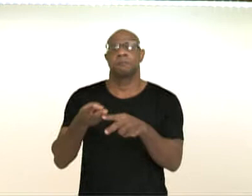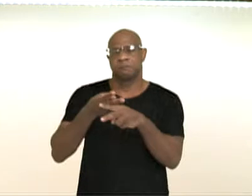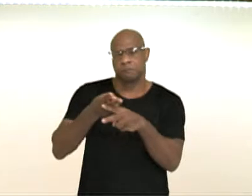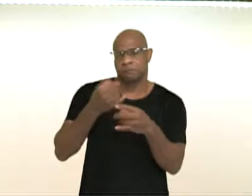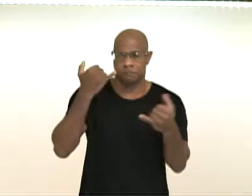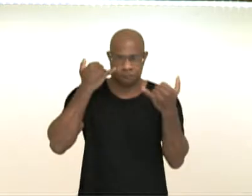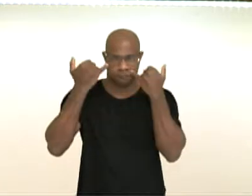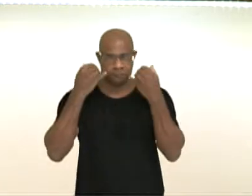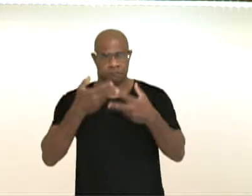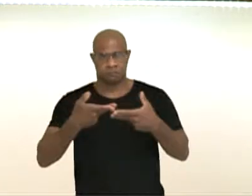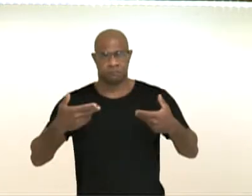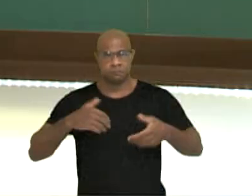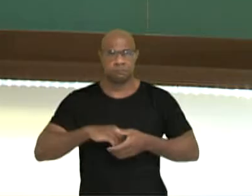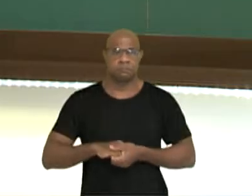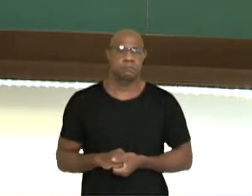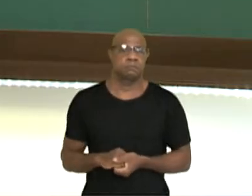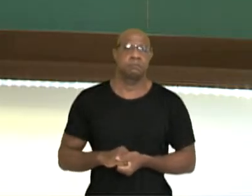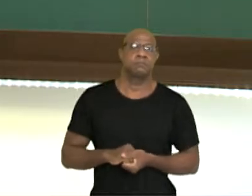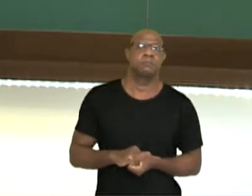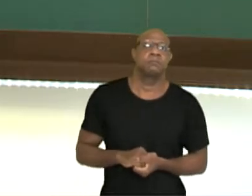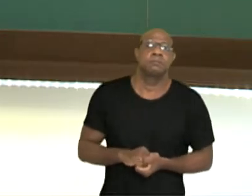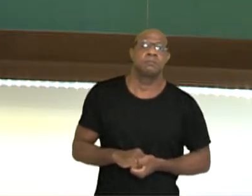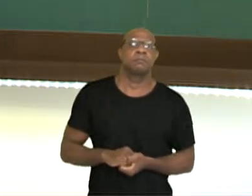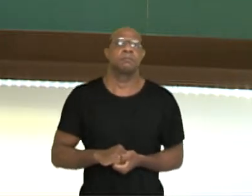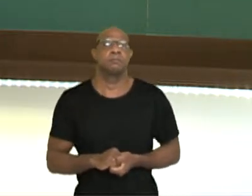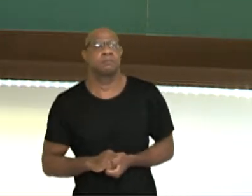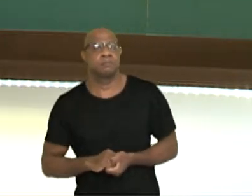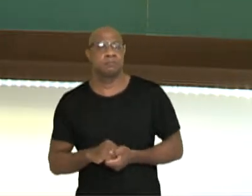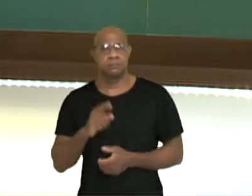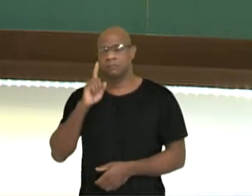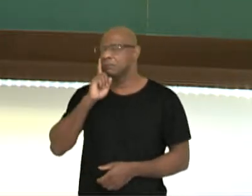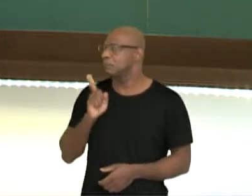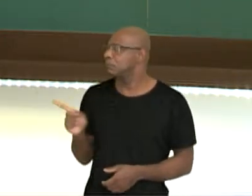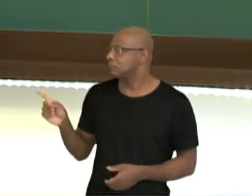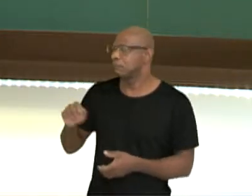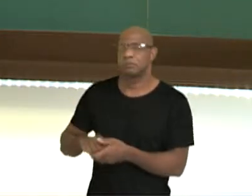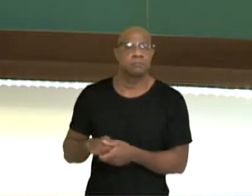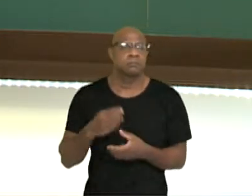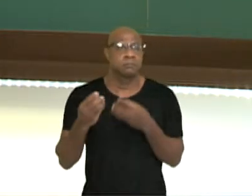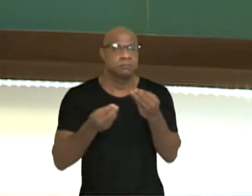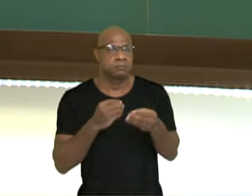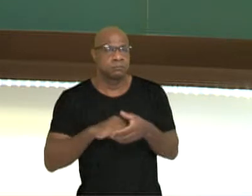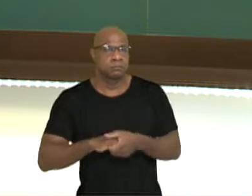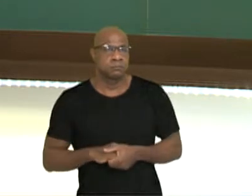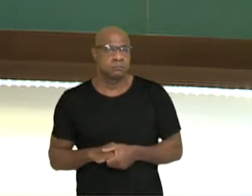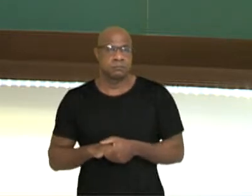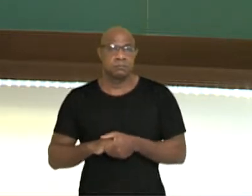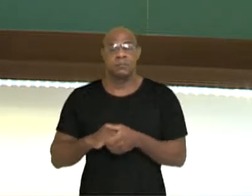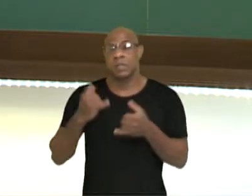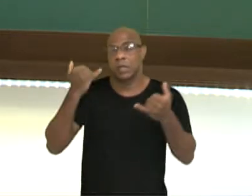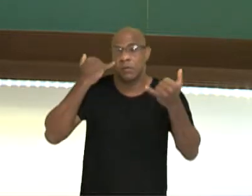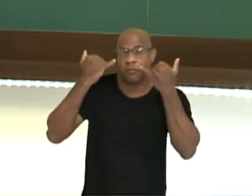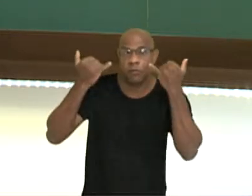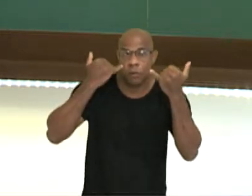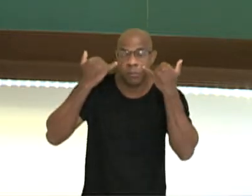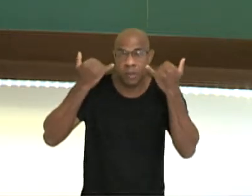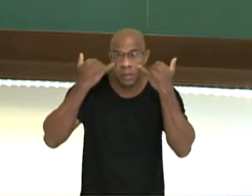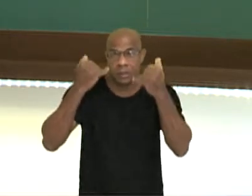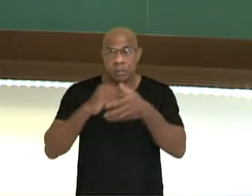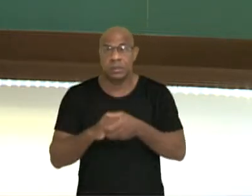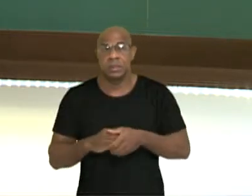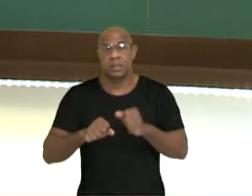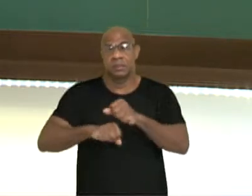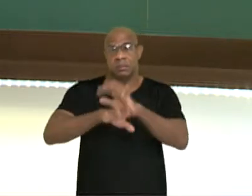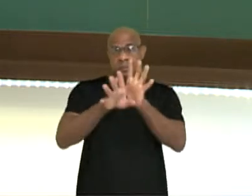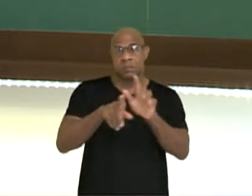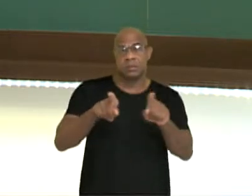lá? O objetivo então qual é? Localizar informações explícitas e específicas